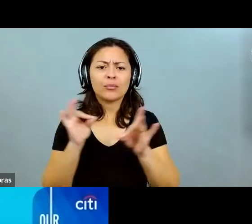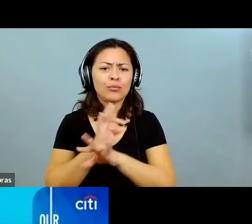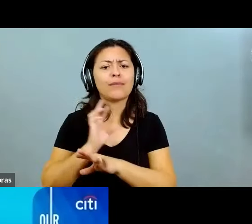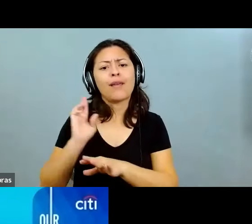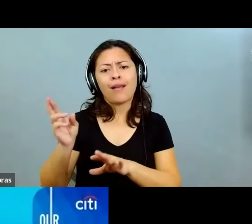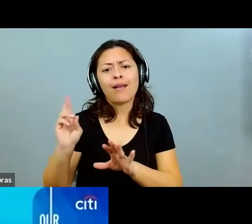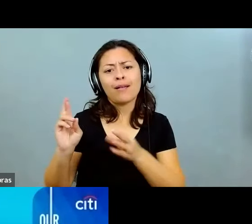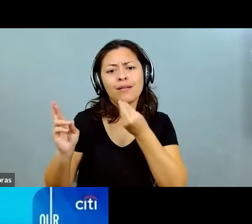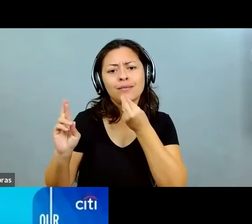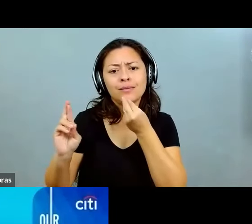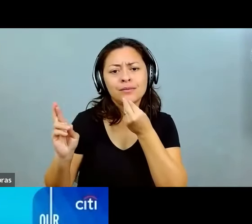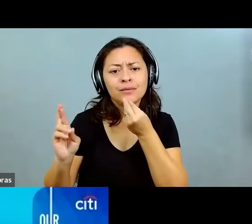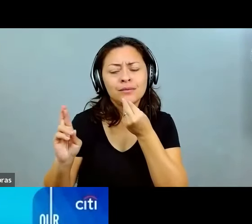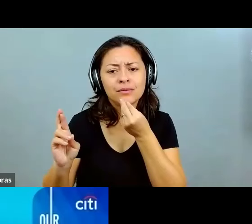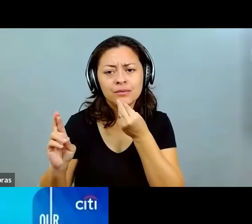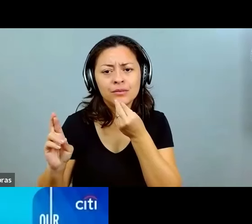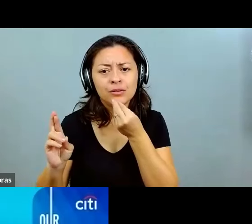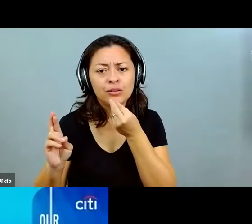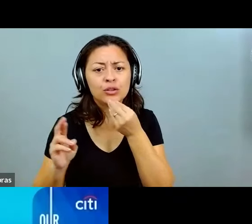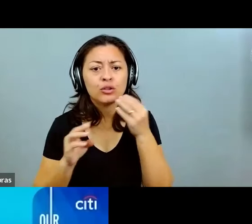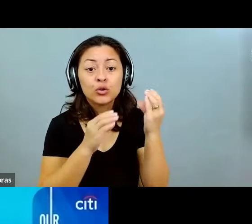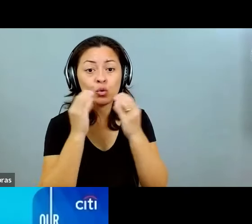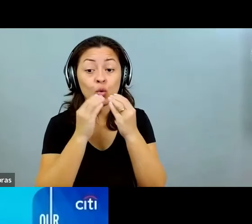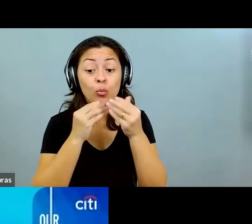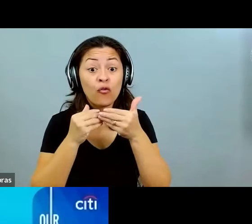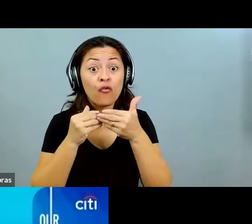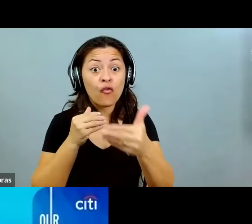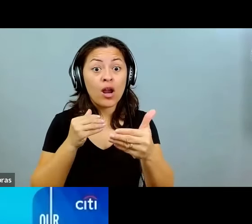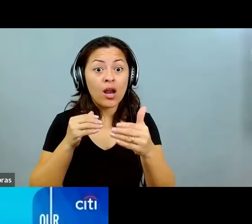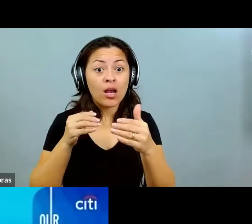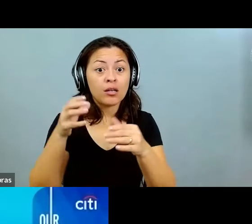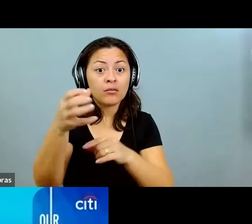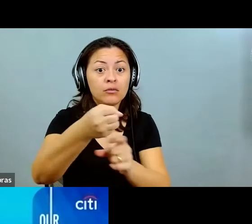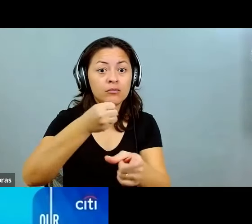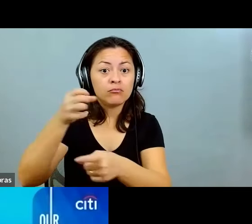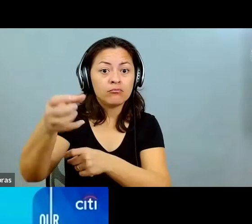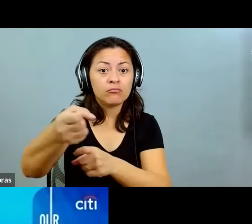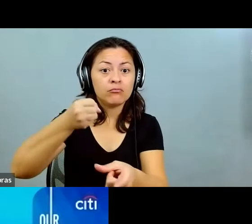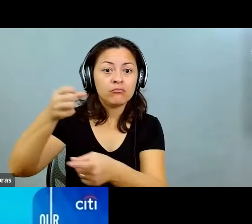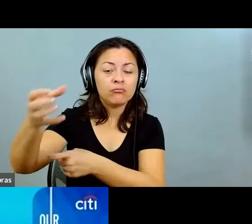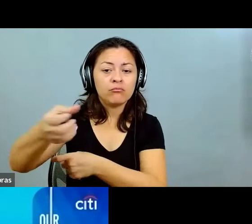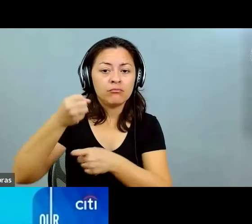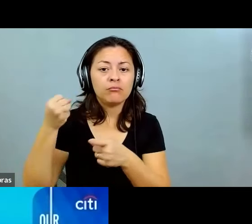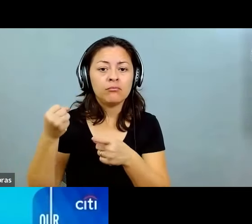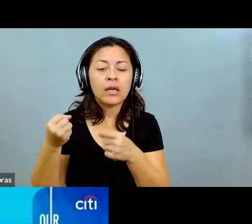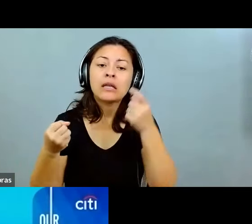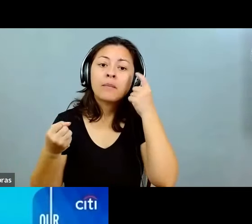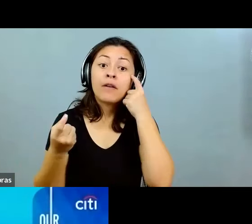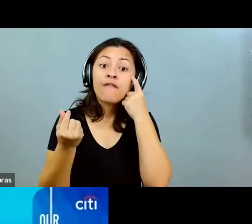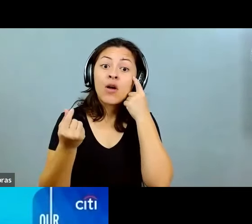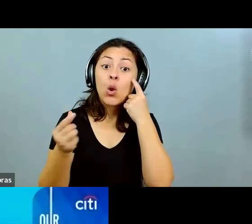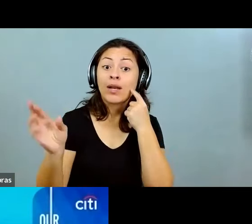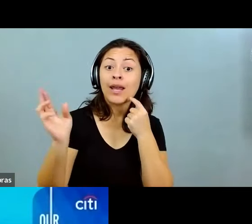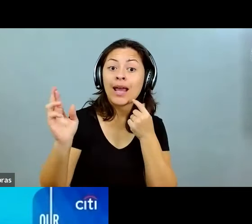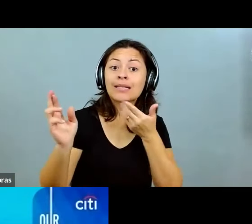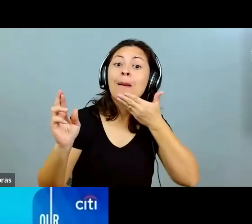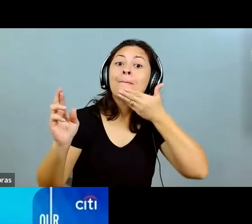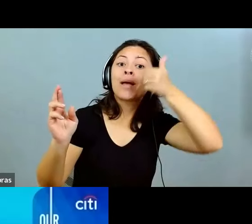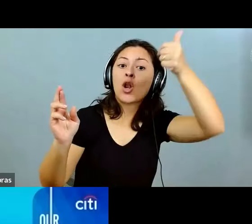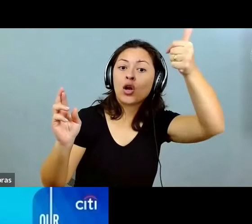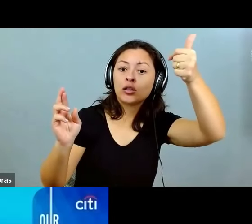né nesse caso do do Milo que vai ser colhido agora então ess expectativa ter um preço um pouco melhor em reais do saldo a